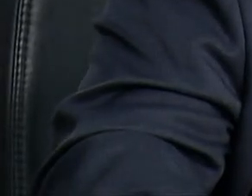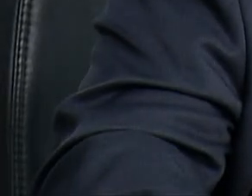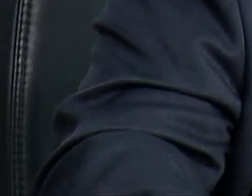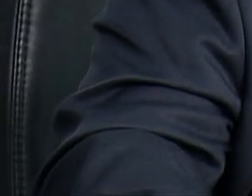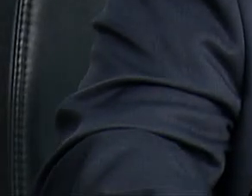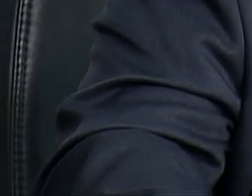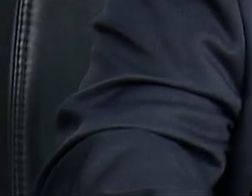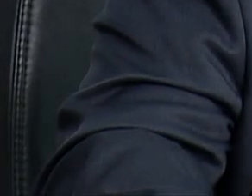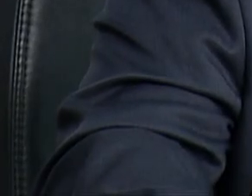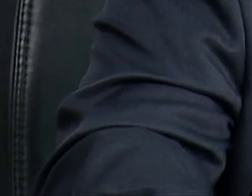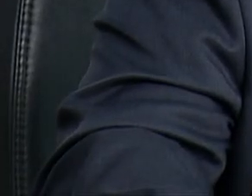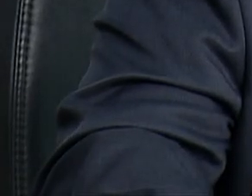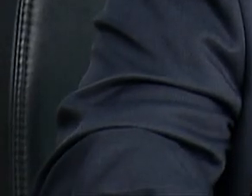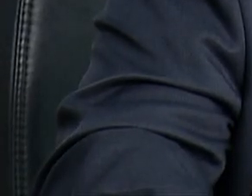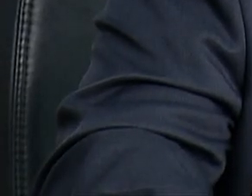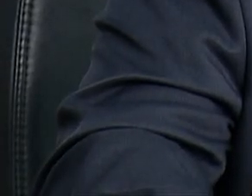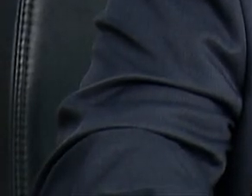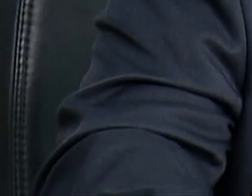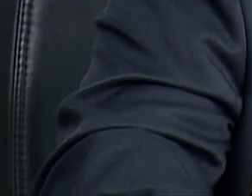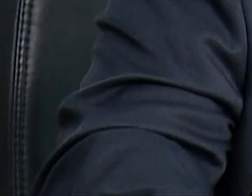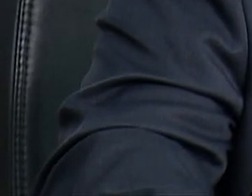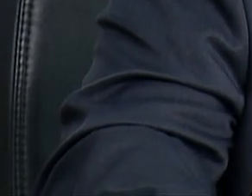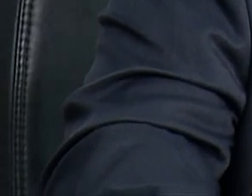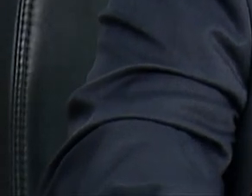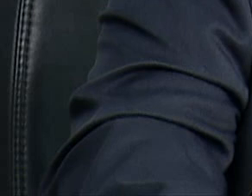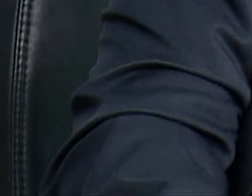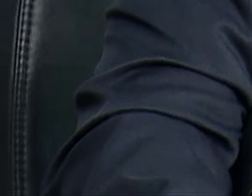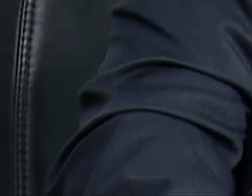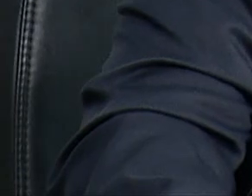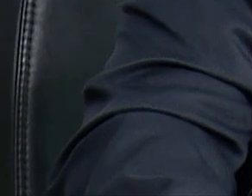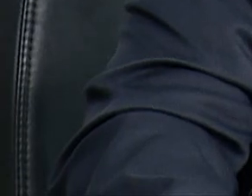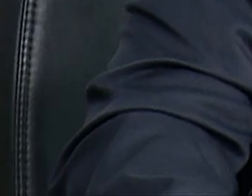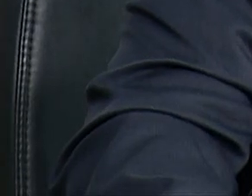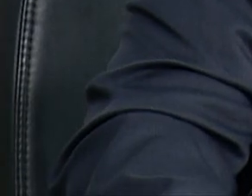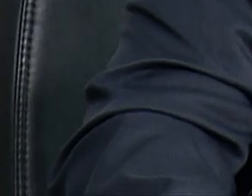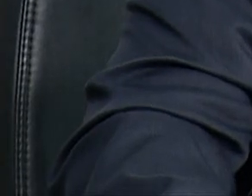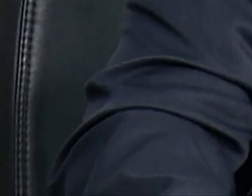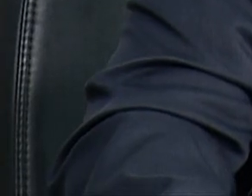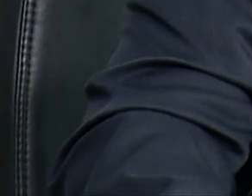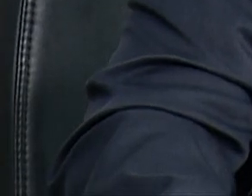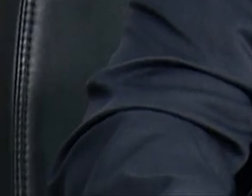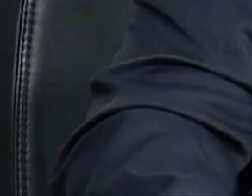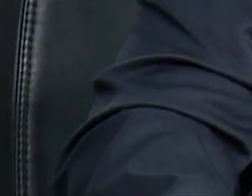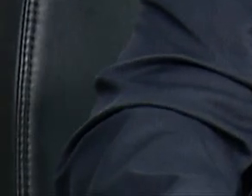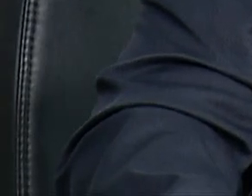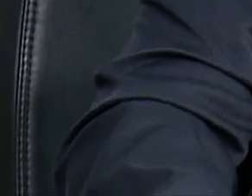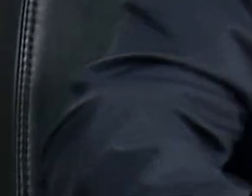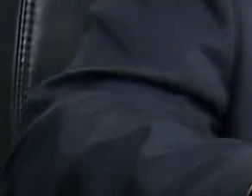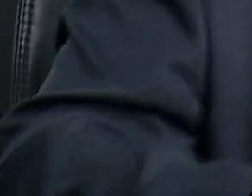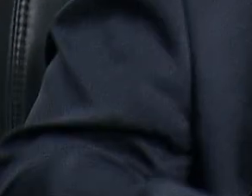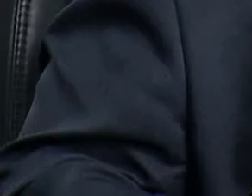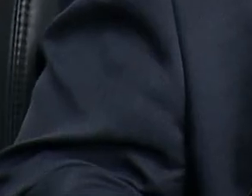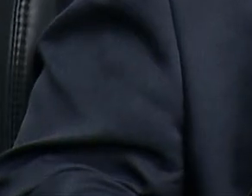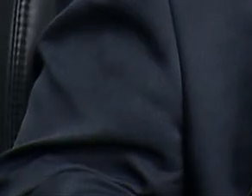Sirlene Gonçalves Alves, da PM da Escola Municipal, professora Júlia Barremeca, por favor.